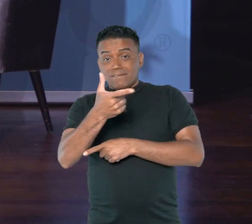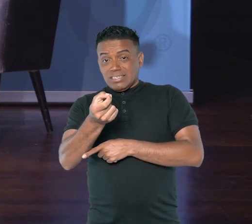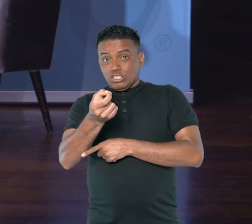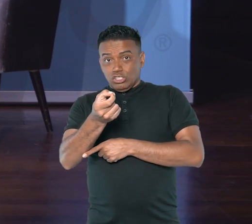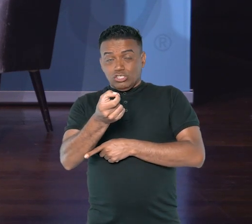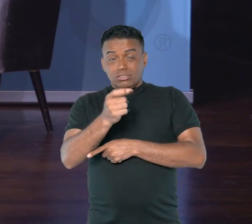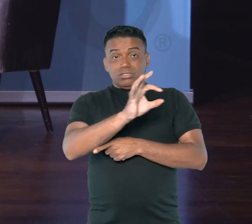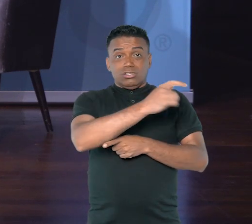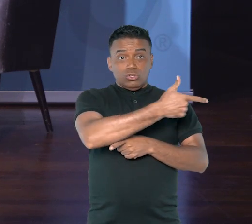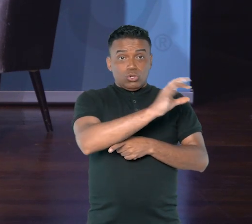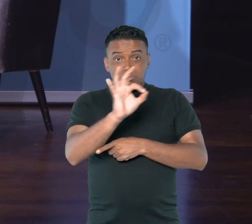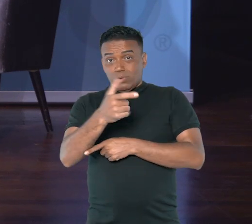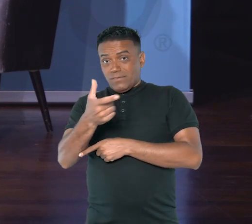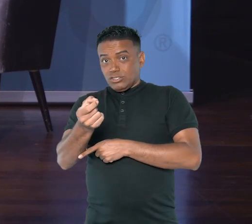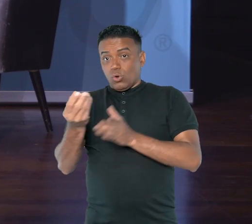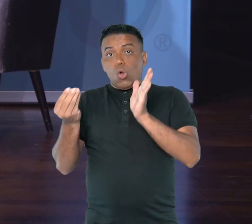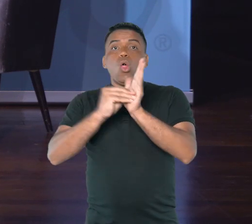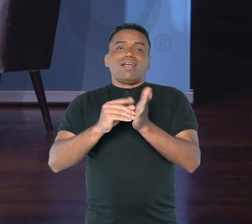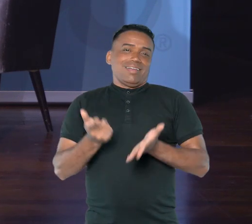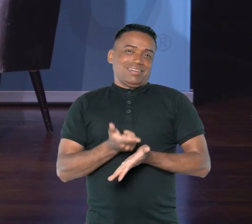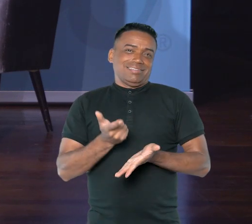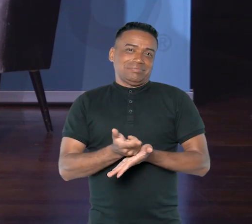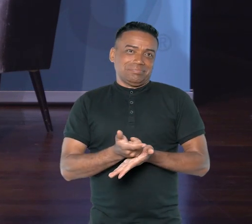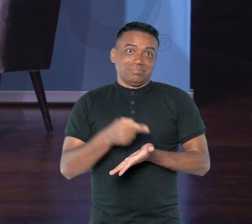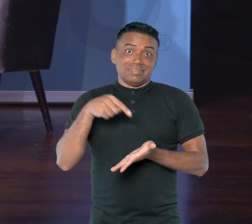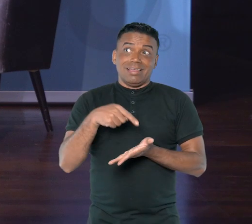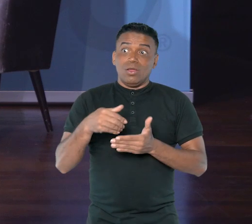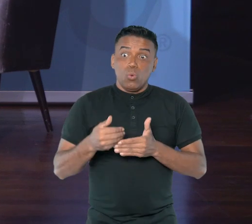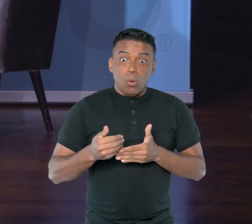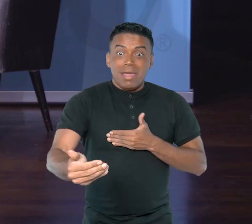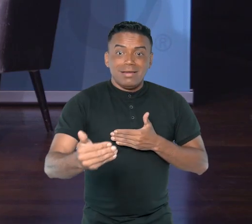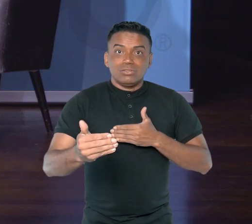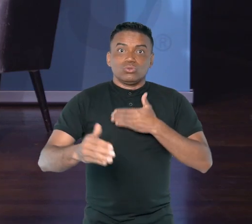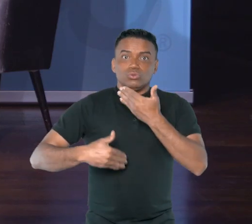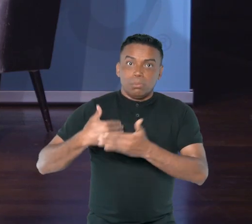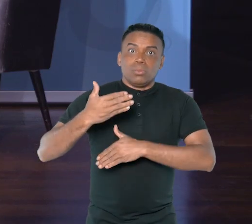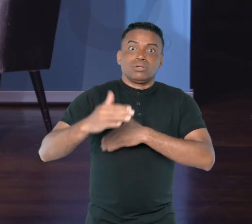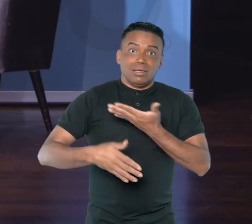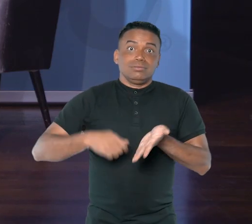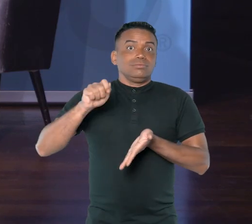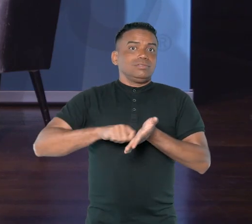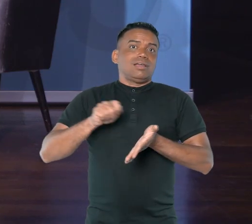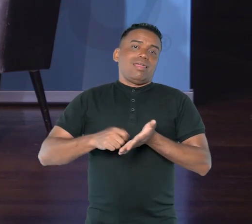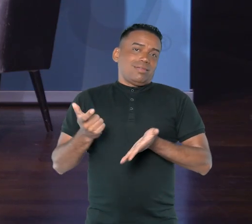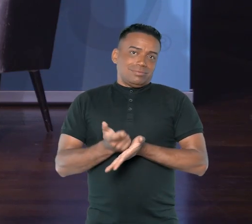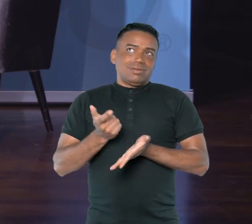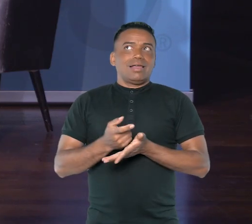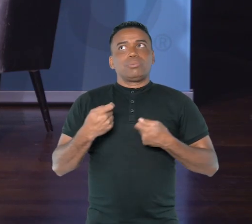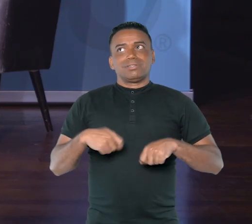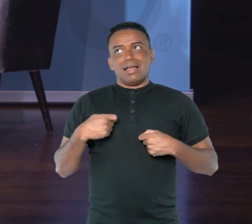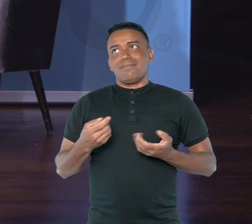deixei no livro, porque ele é o início desse processo, o início dessa escrita. Então, achei que, por alguma